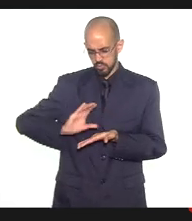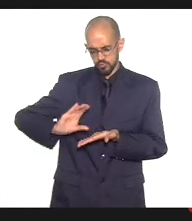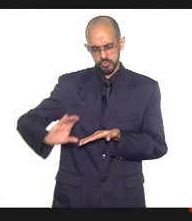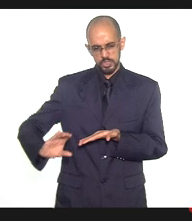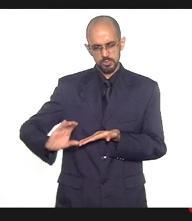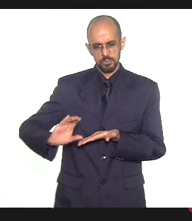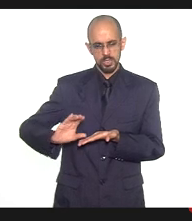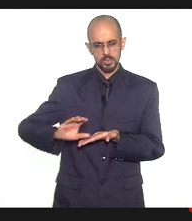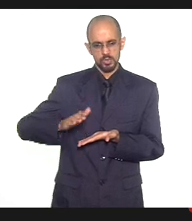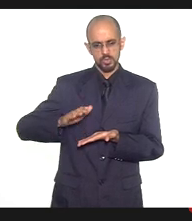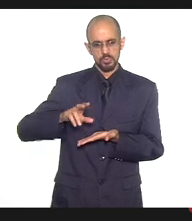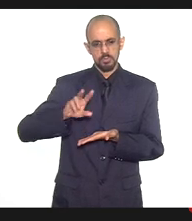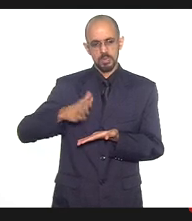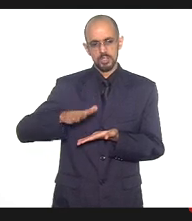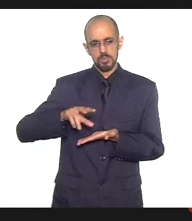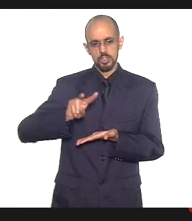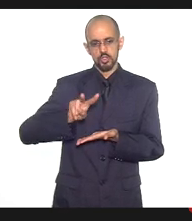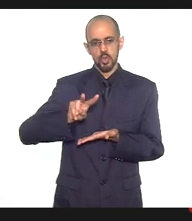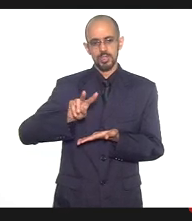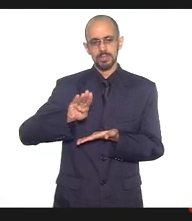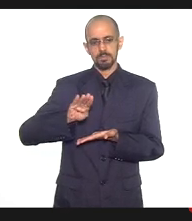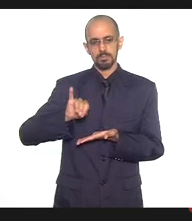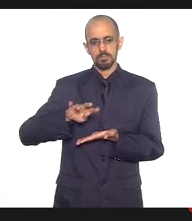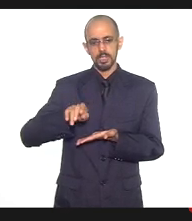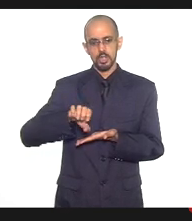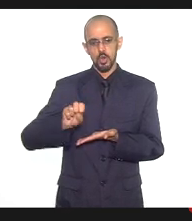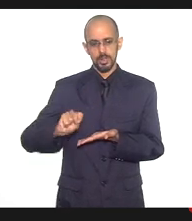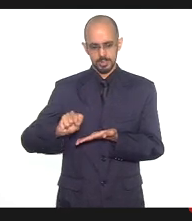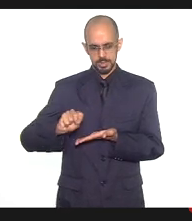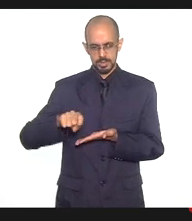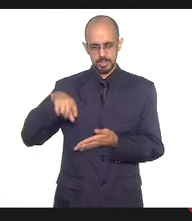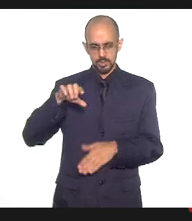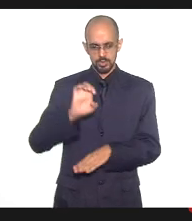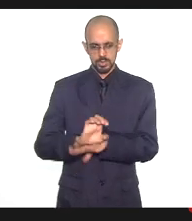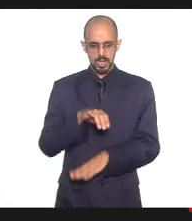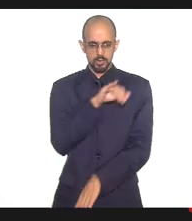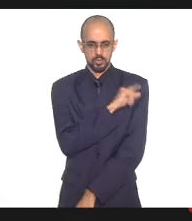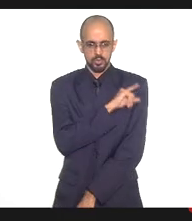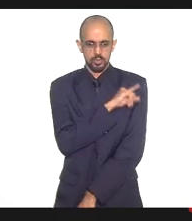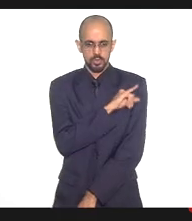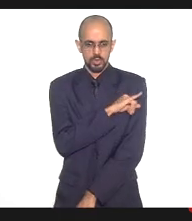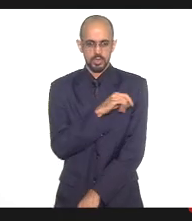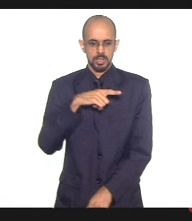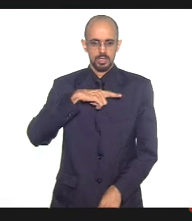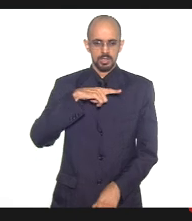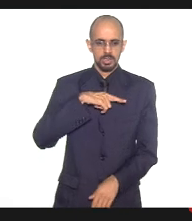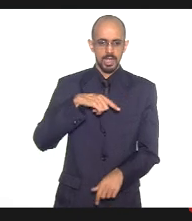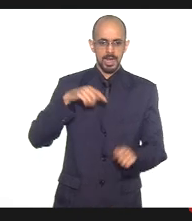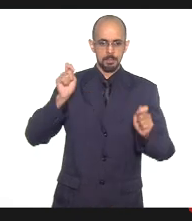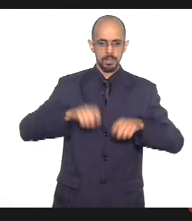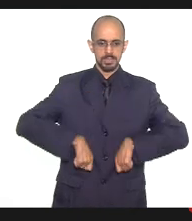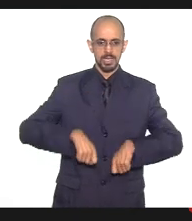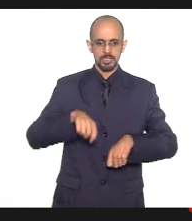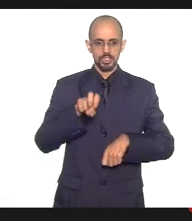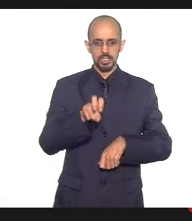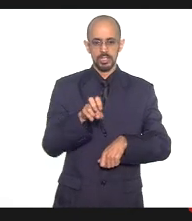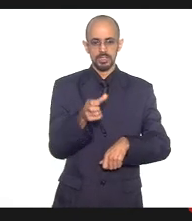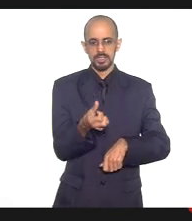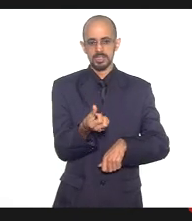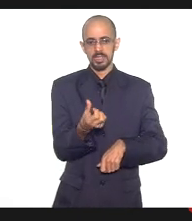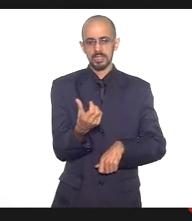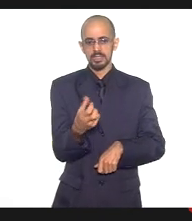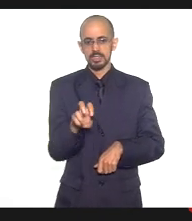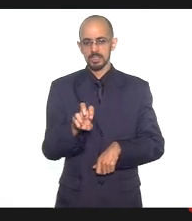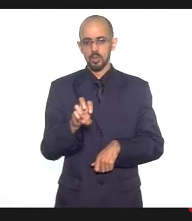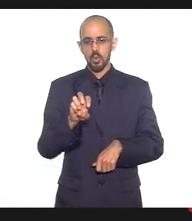de 2 bilhões aqui no estado do Rio de Janeiro, com uma capacidade de 565 megawatts. Que vai poder fornecer